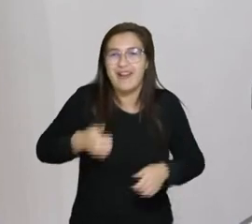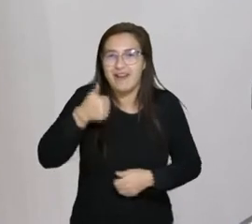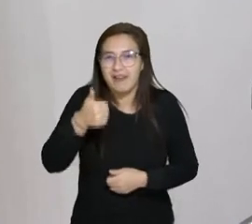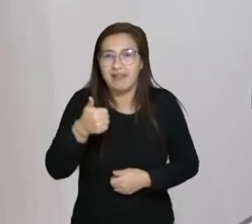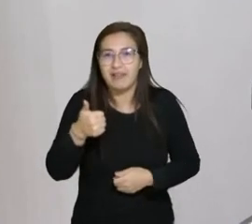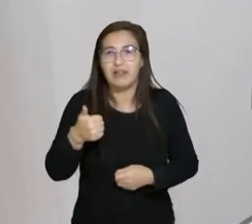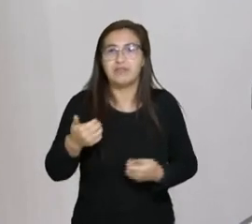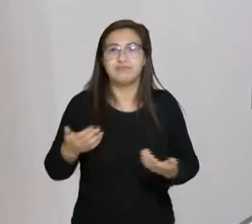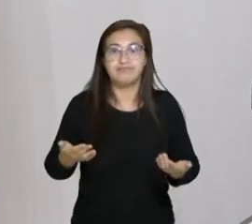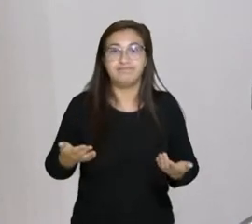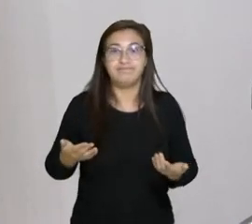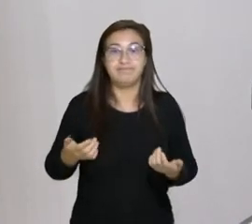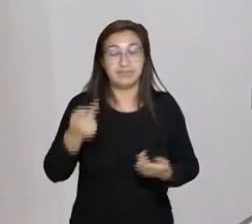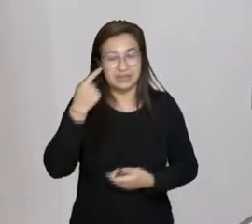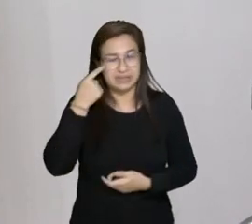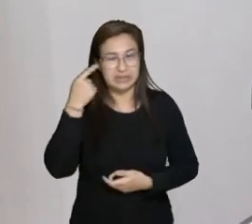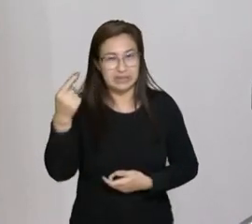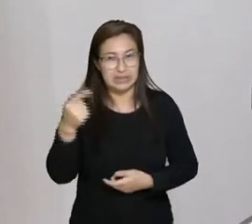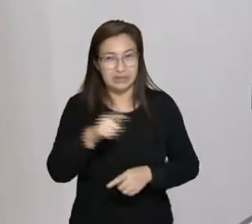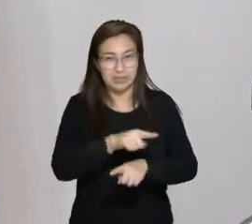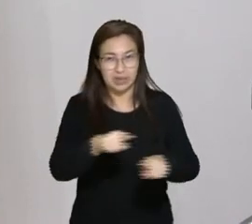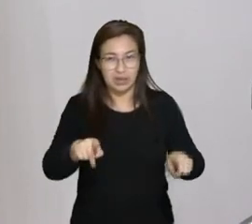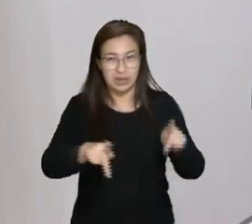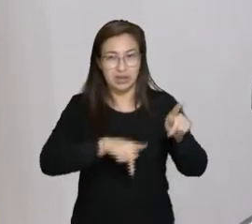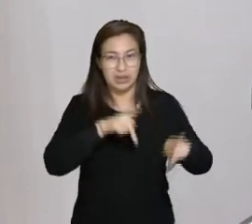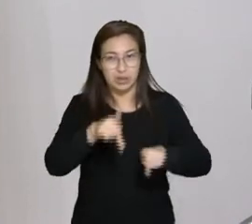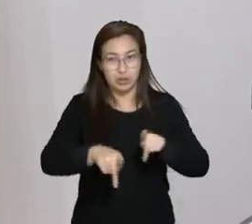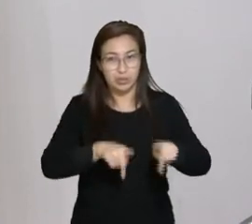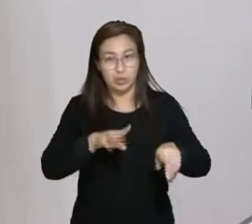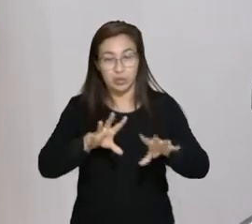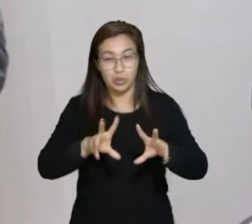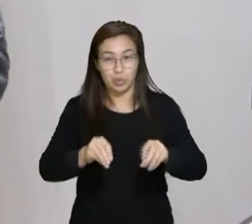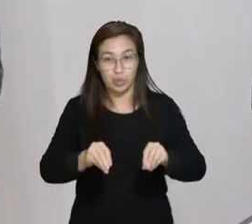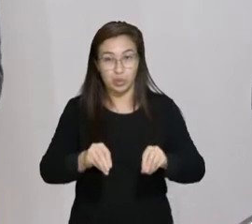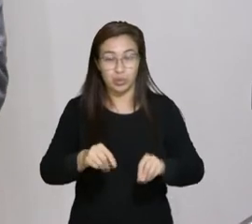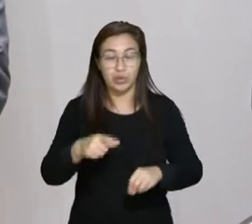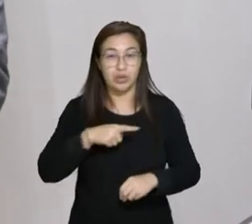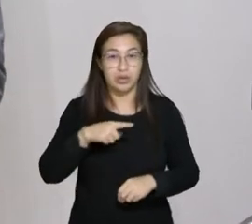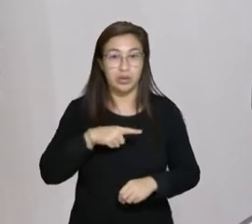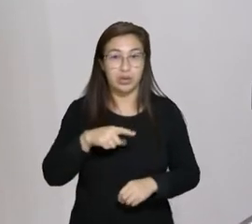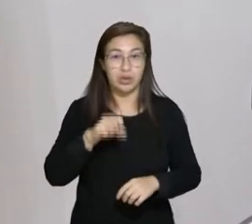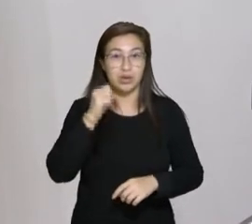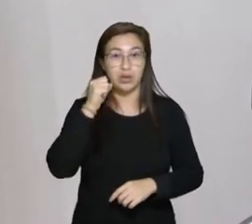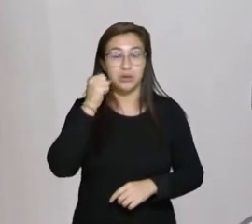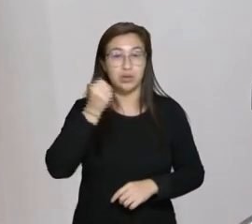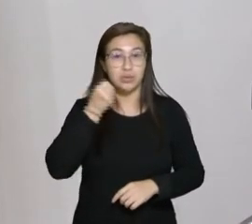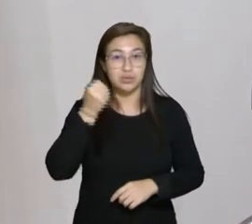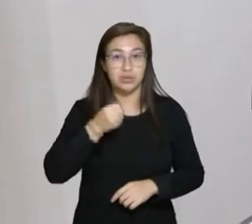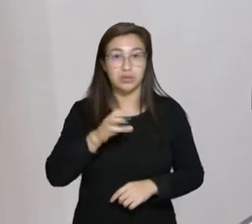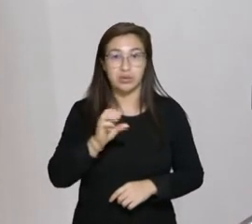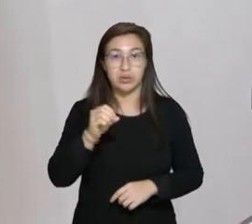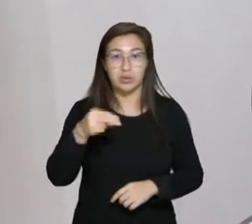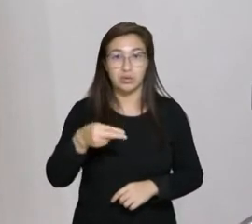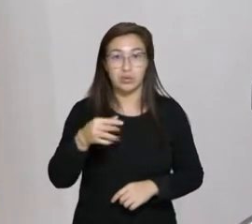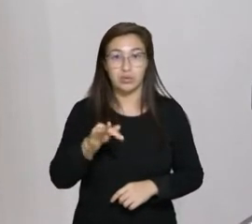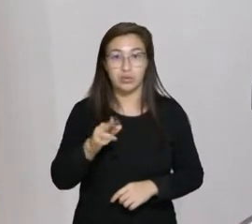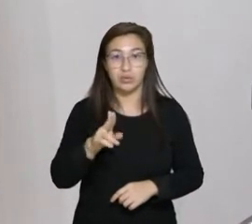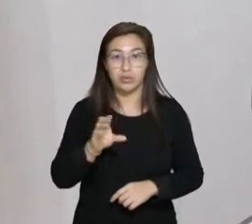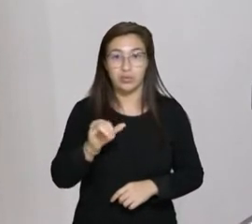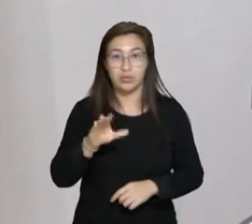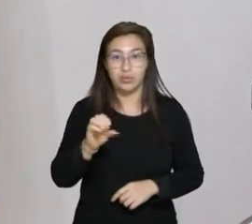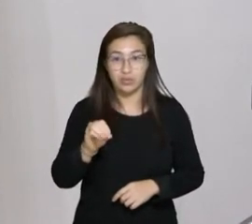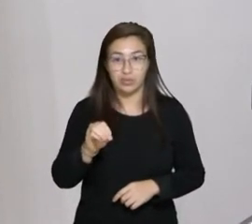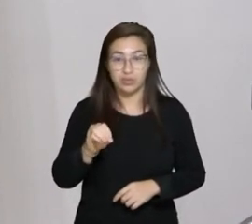a memória das pessoas e nós tivemos do Senado o senhor Confúcio Moura do MDB